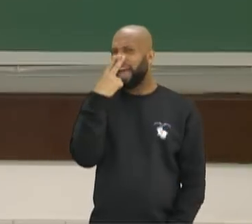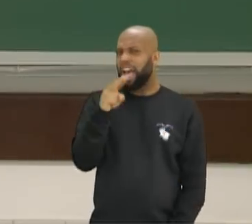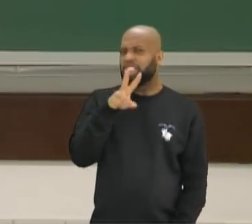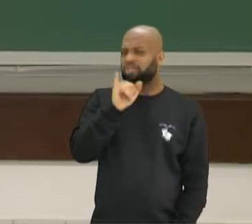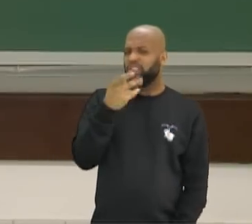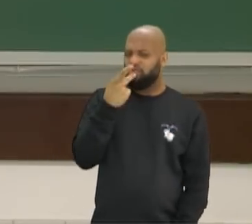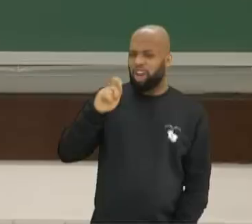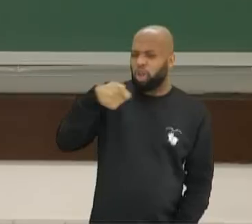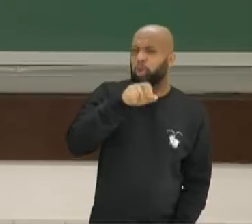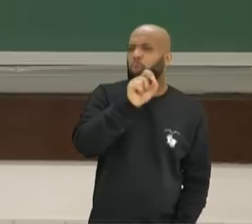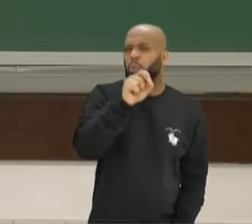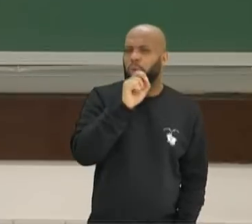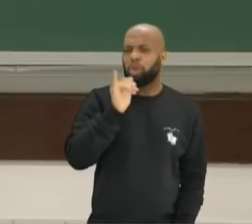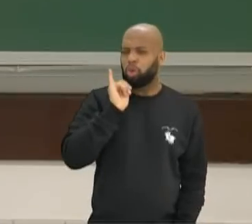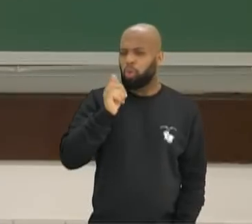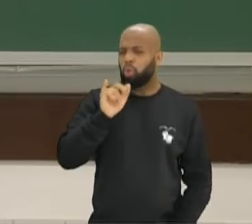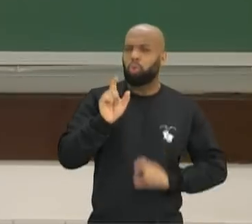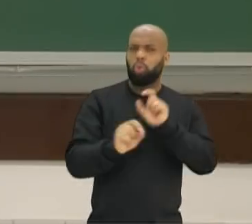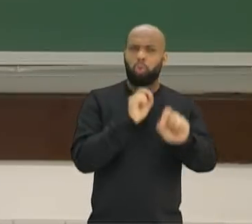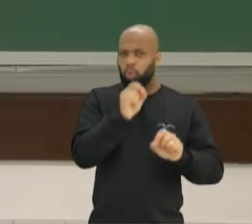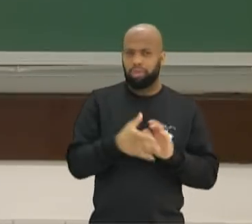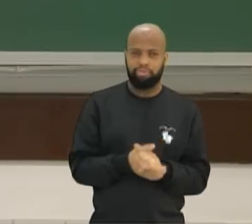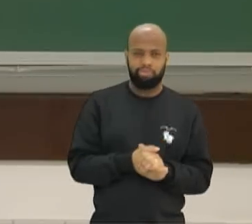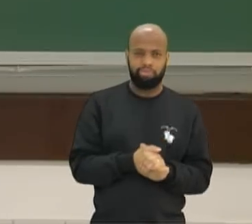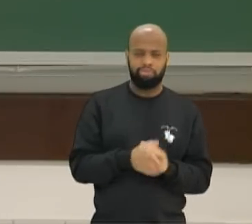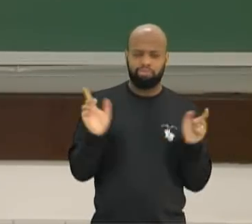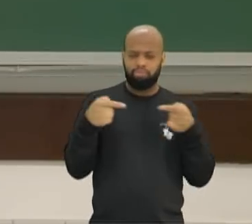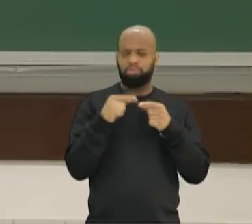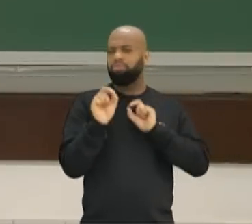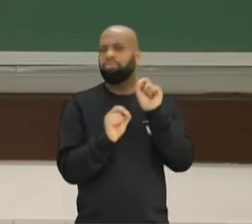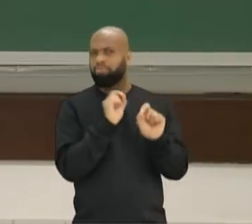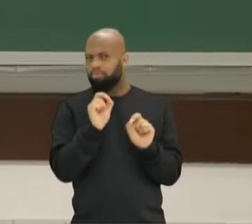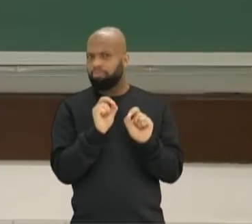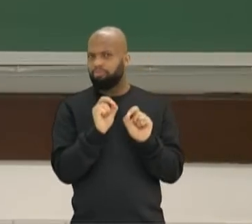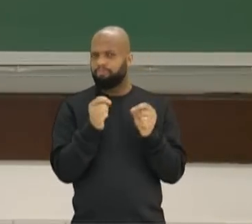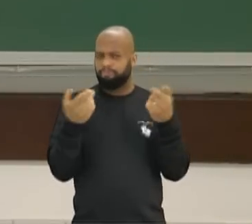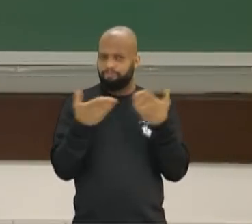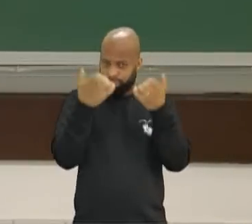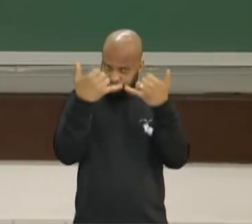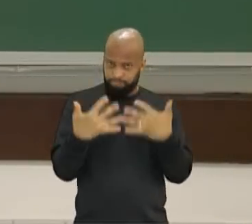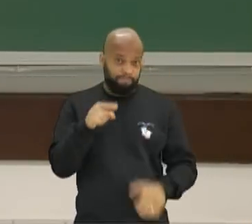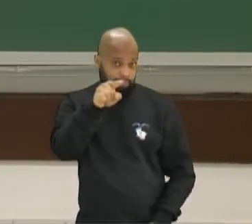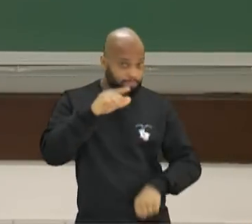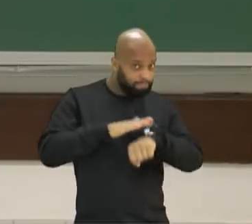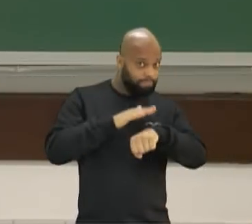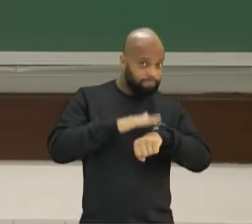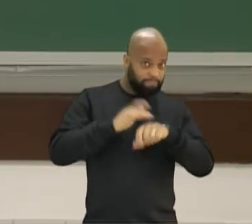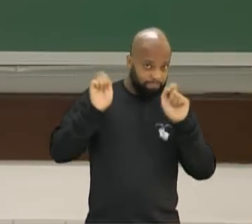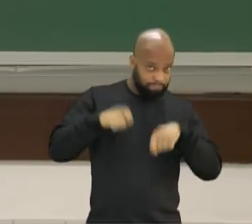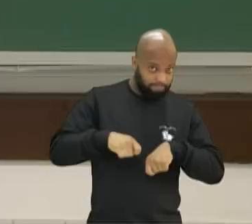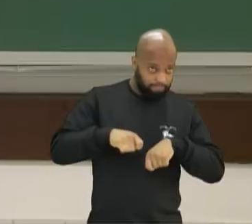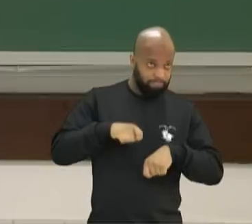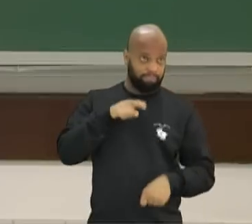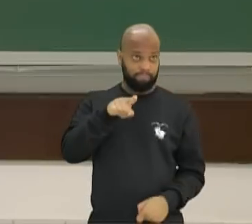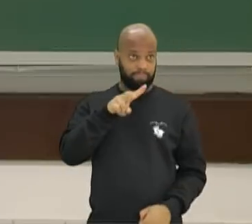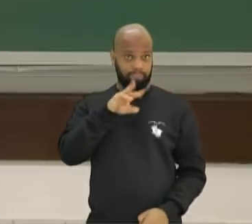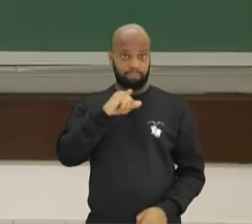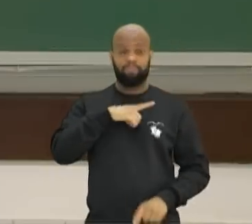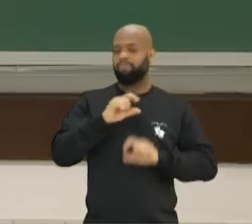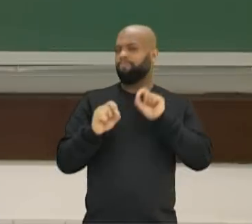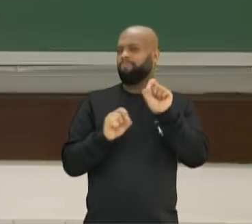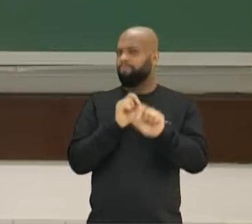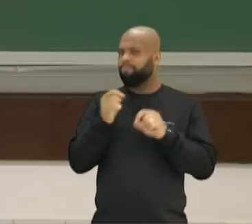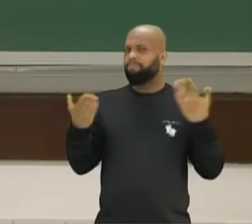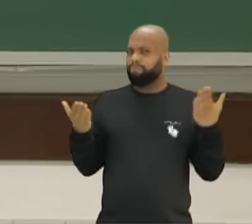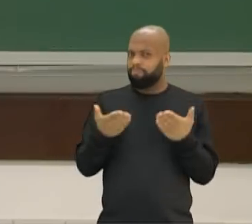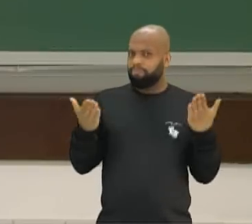título, A Primeira Só, e a capa deste livro, o que você imagina que esse conto trata? Do que será que ele